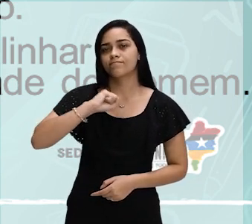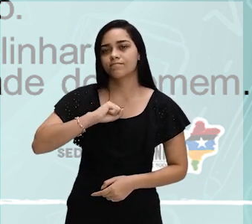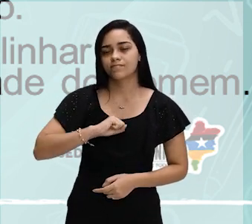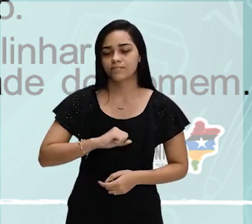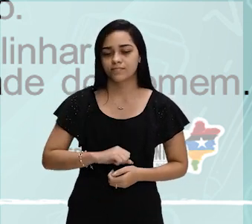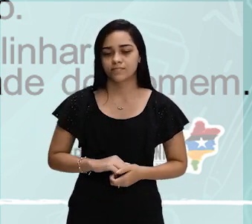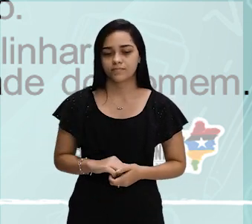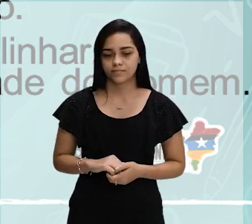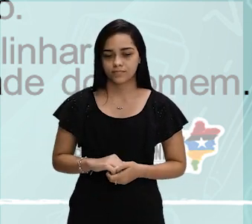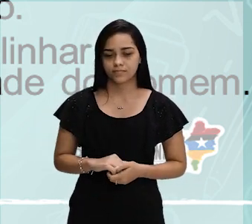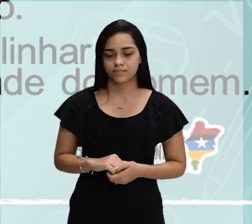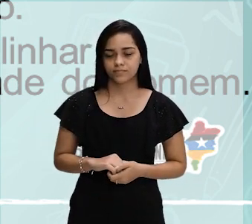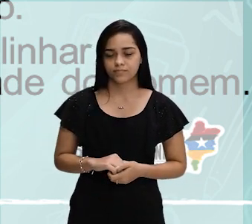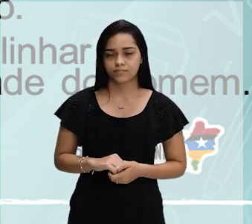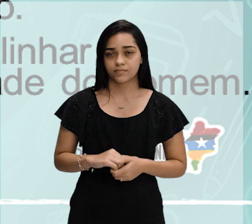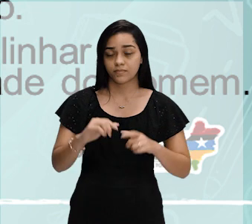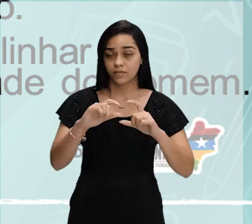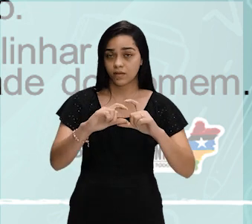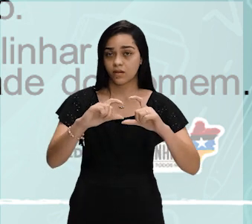fogo.